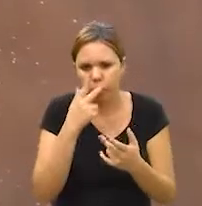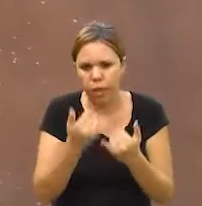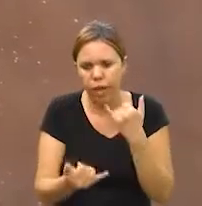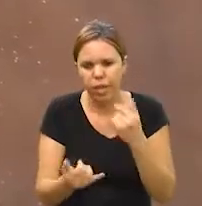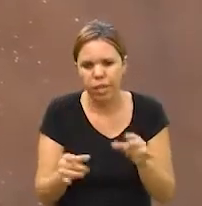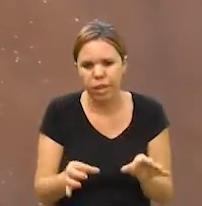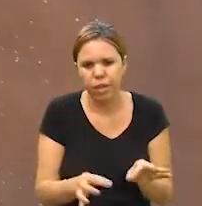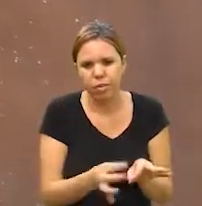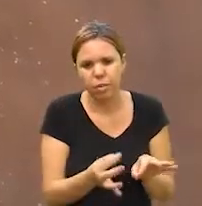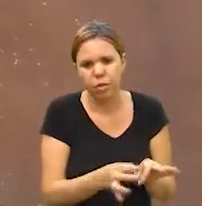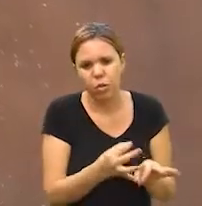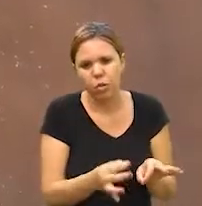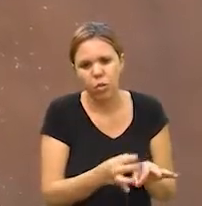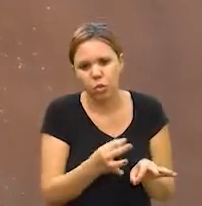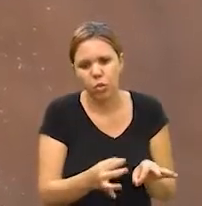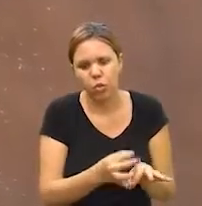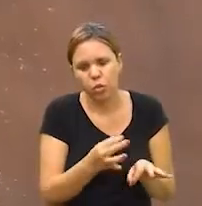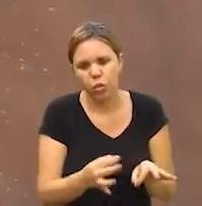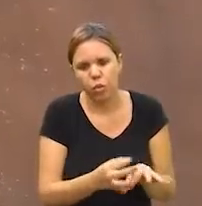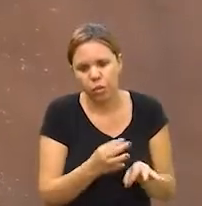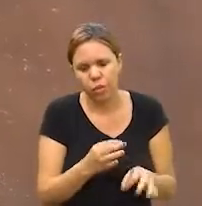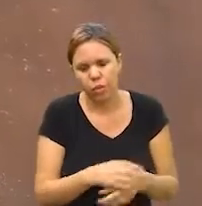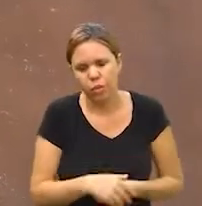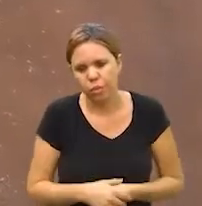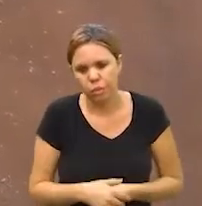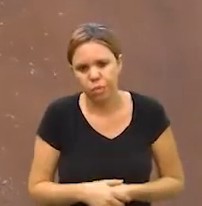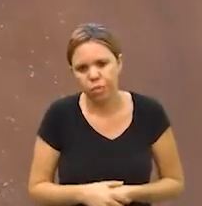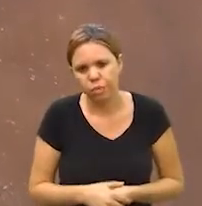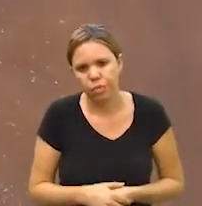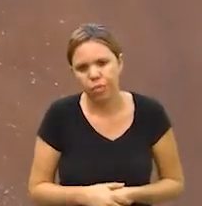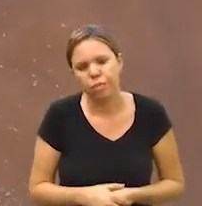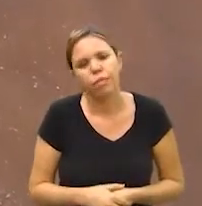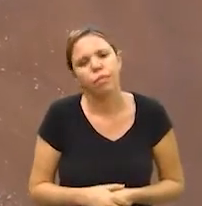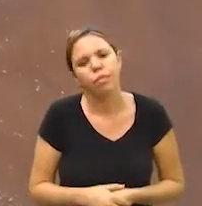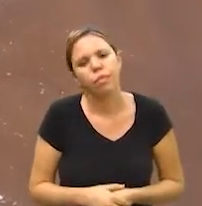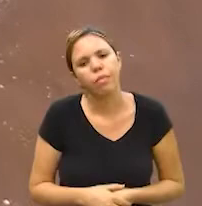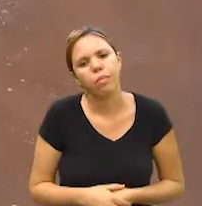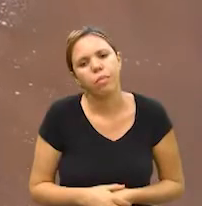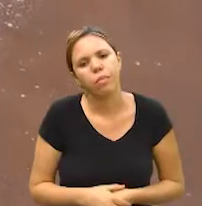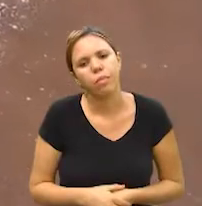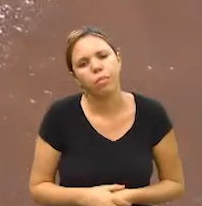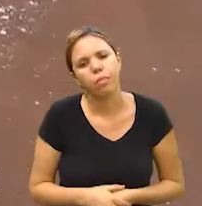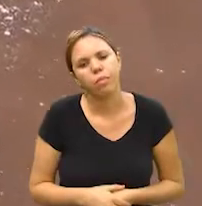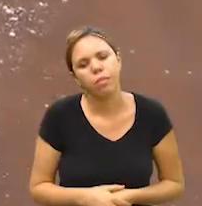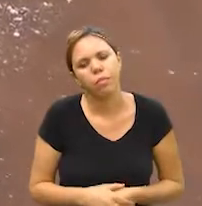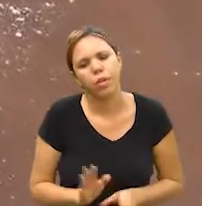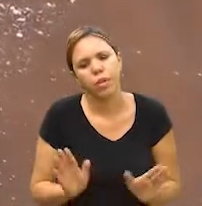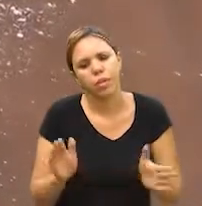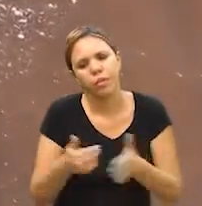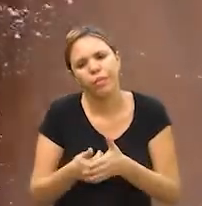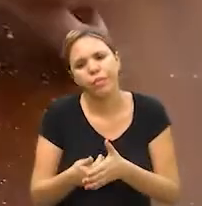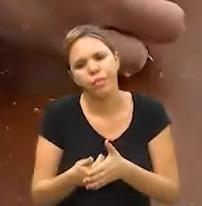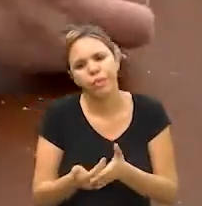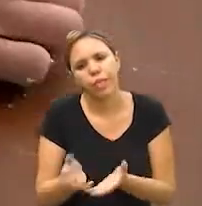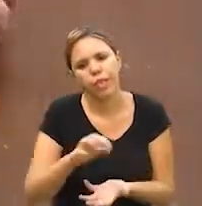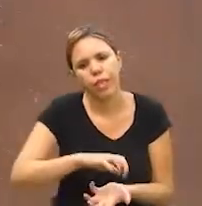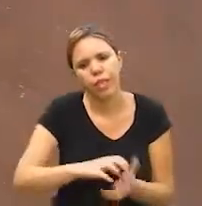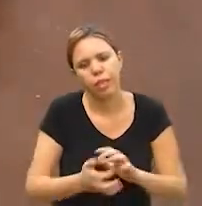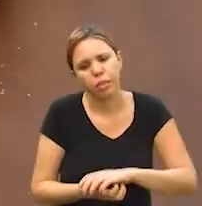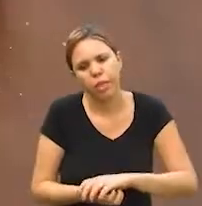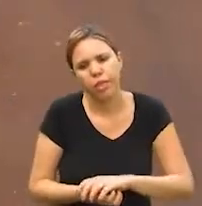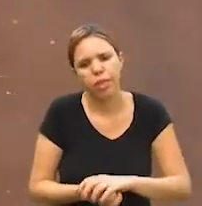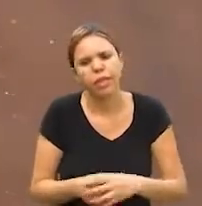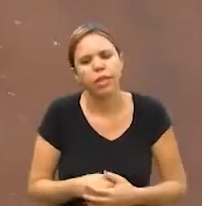Vou costurar aqui, e vou fechar minha massa.